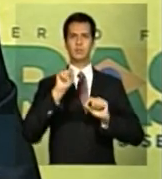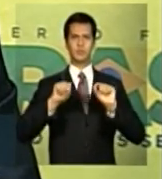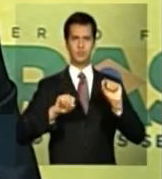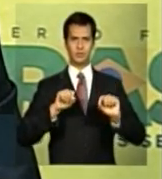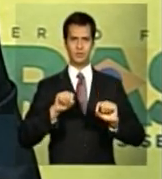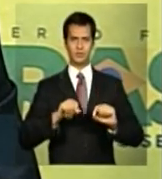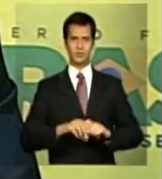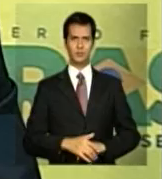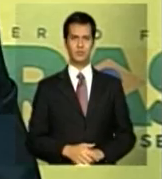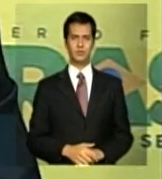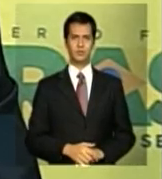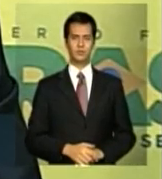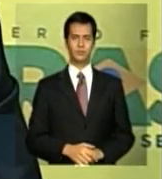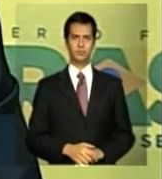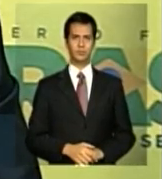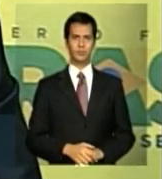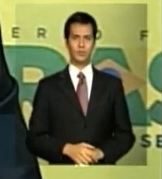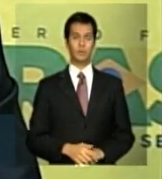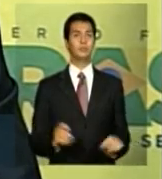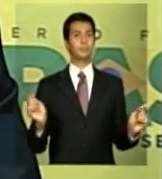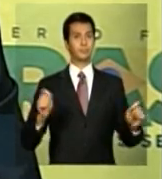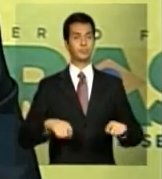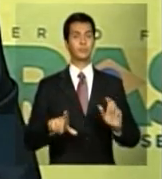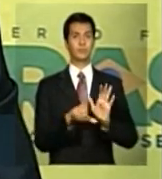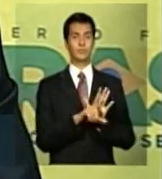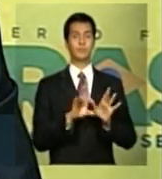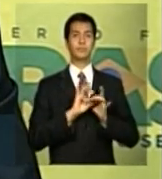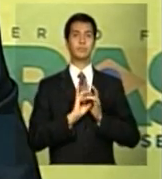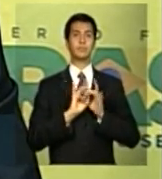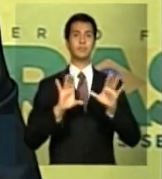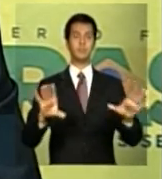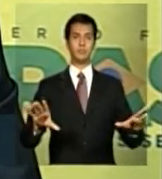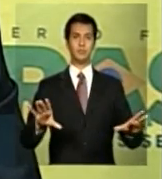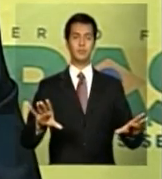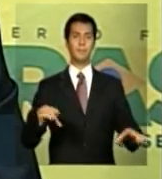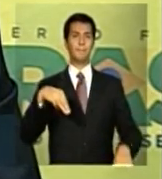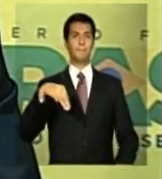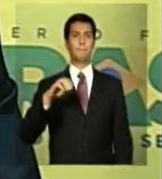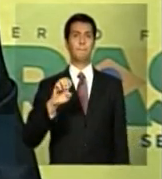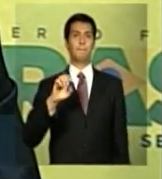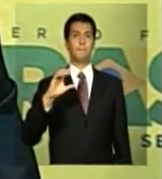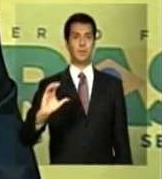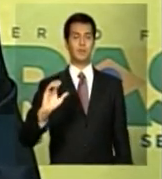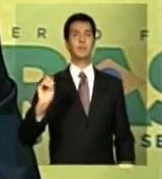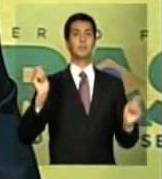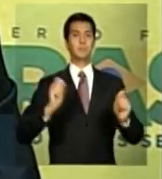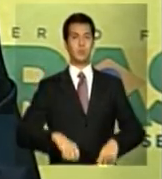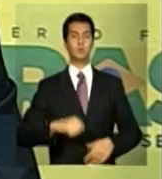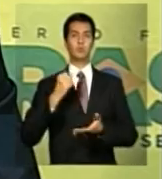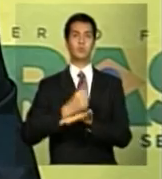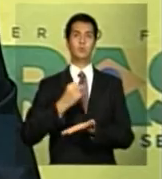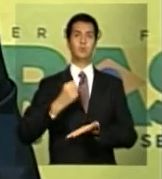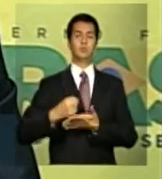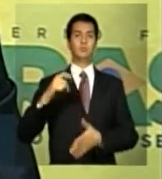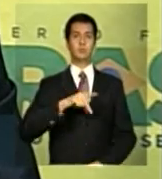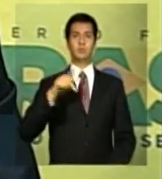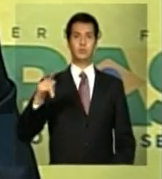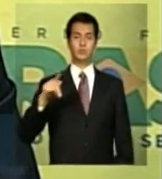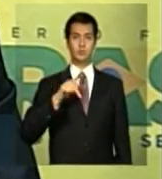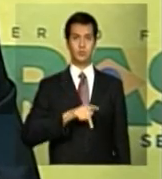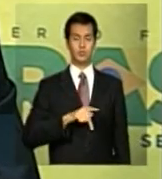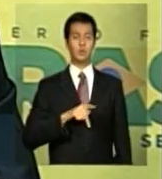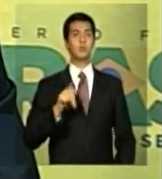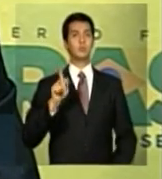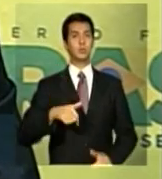a autorização legislativa para que o MEC possa contratar docentes para